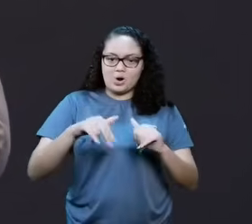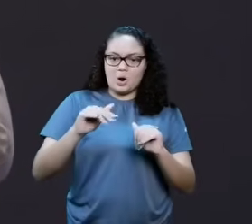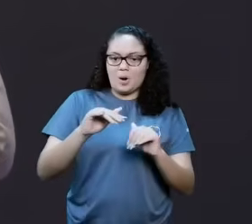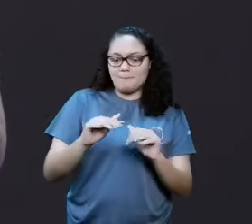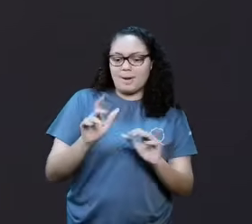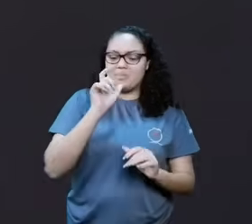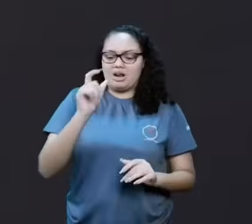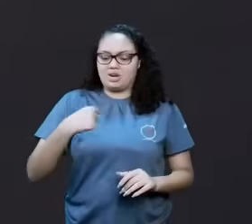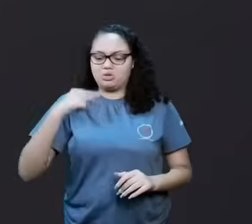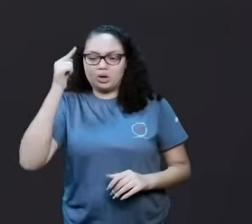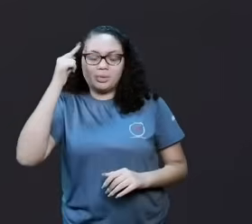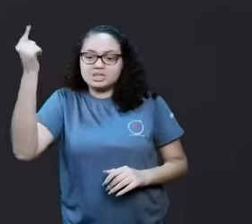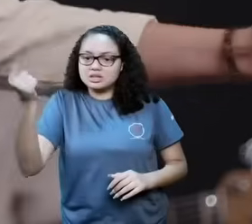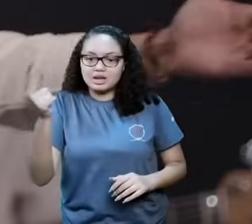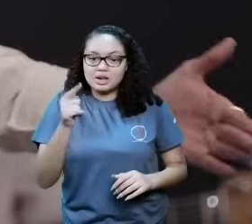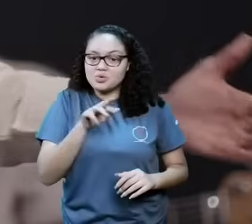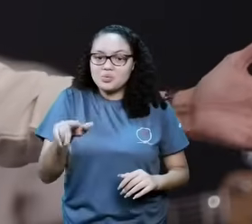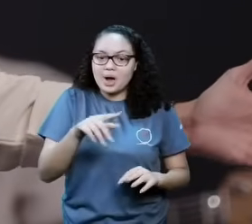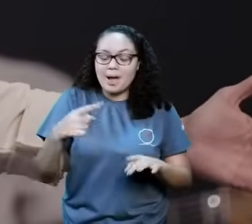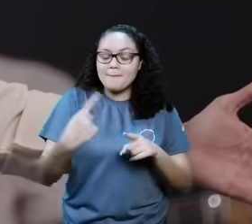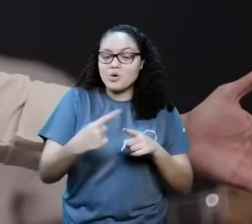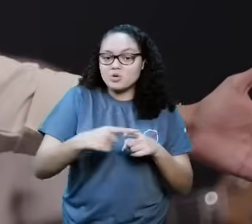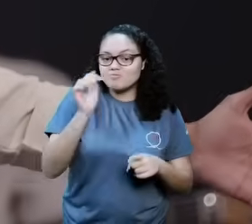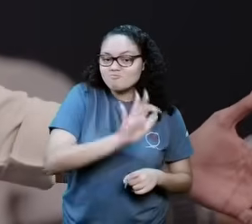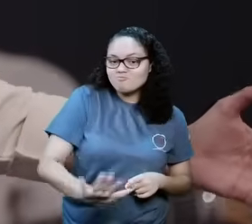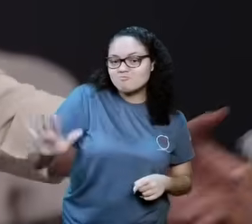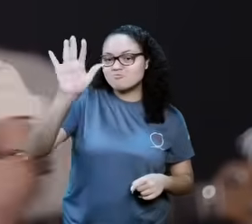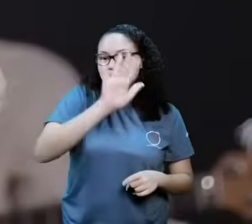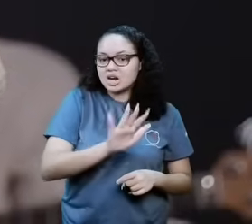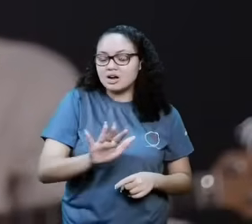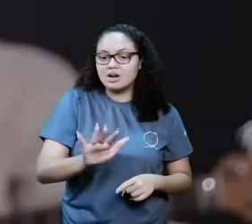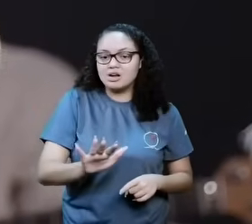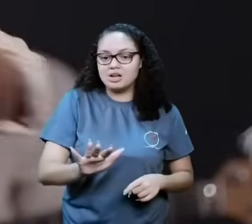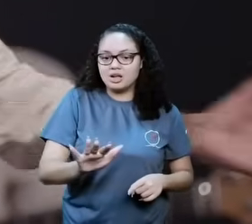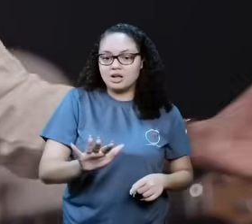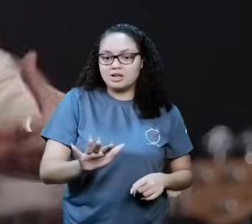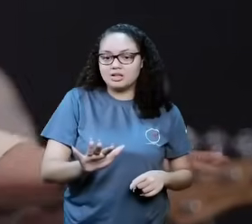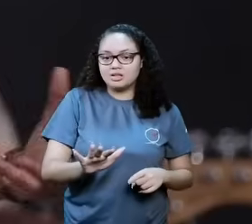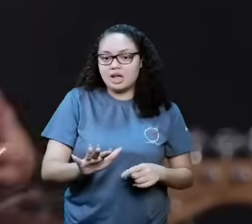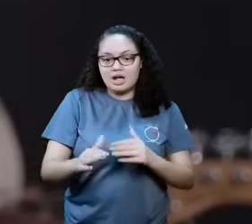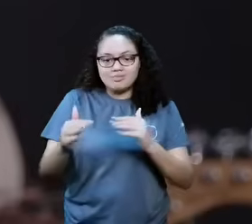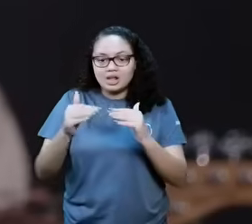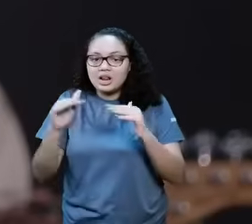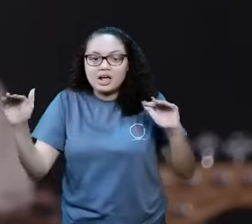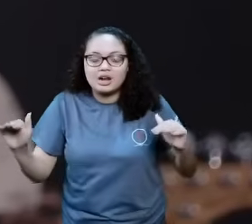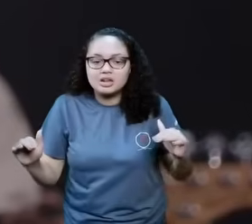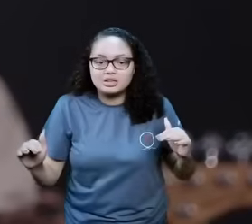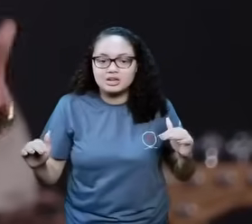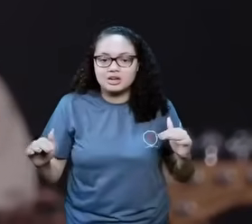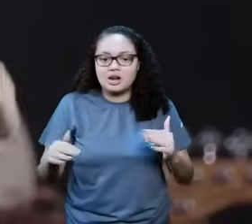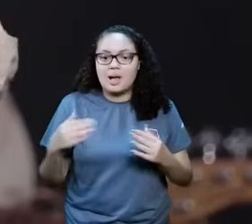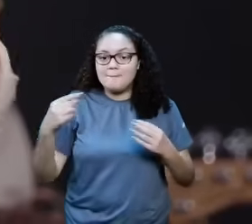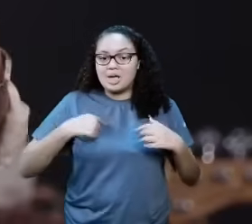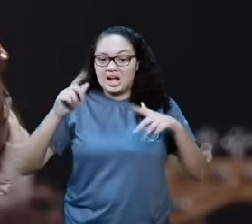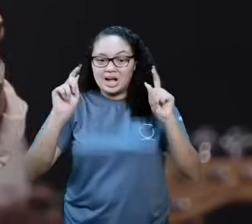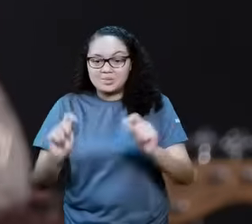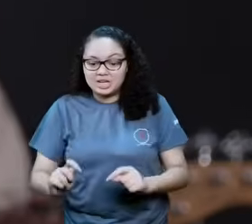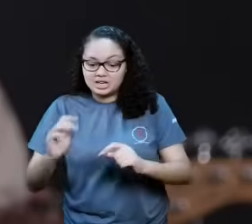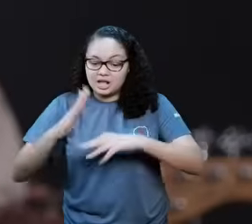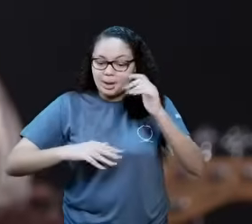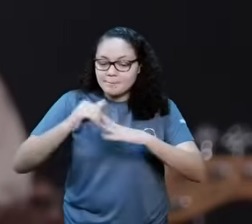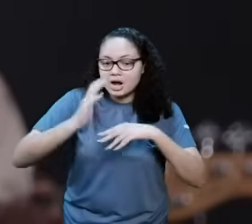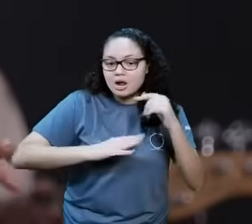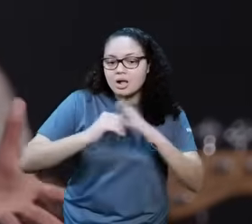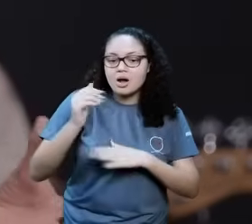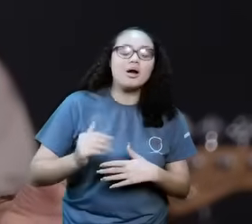estou imaginando. Até porque a realidade na visão desse vale é desordenada, é horrível. Eu não vejo em mim capacidade e habilidade